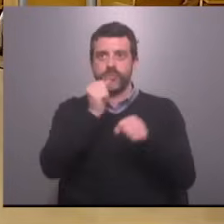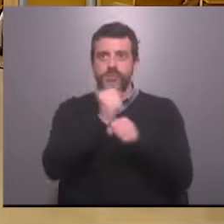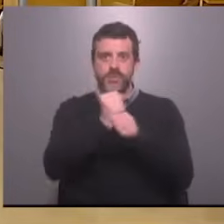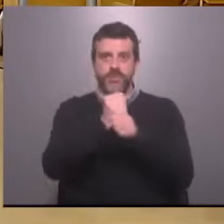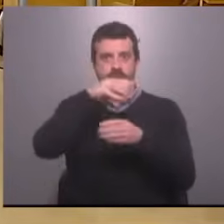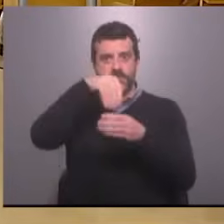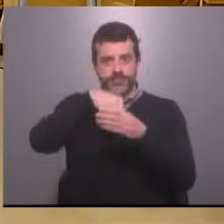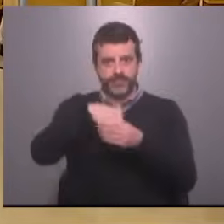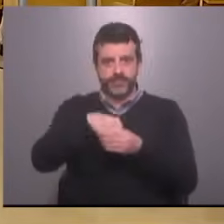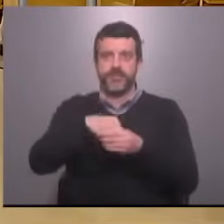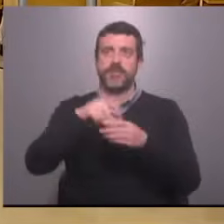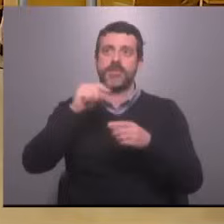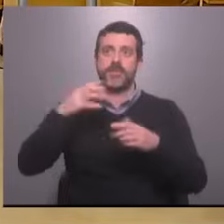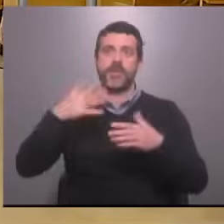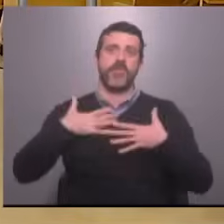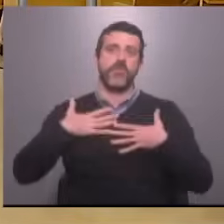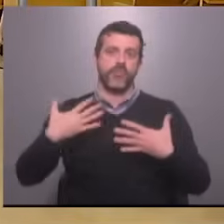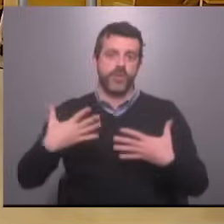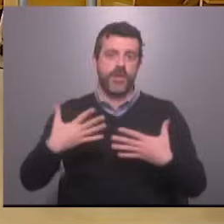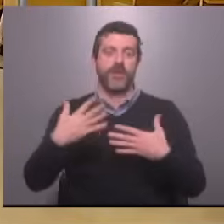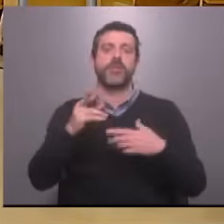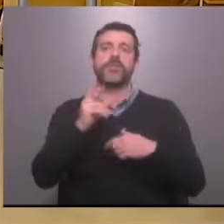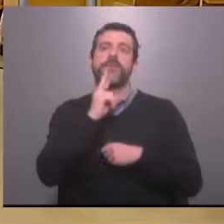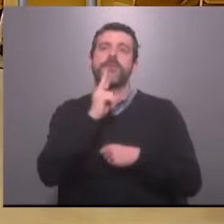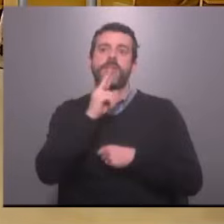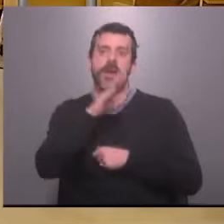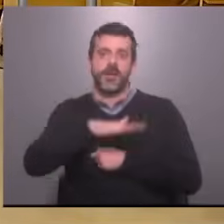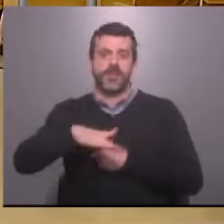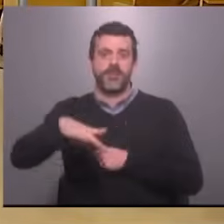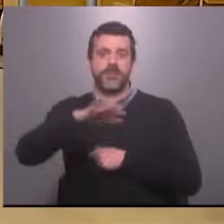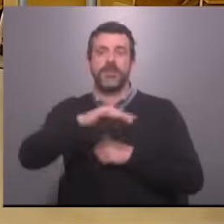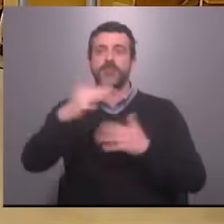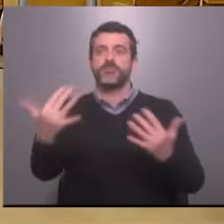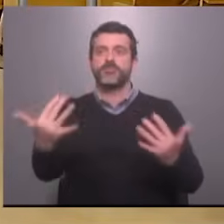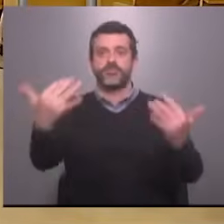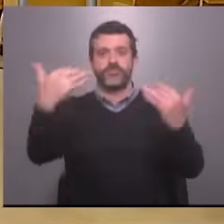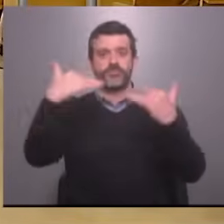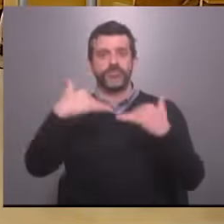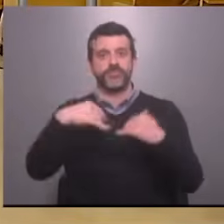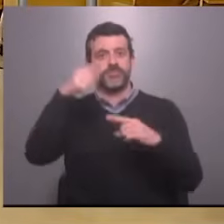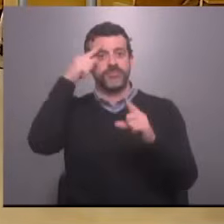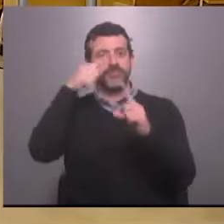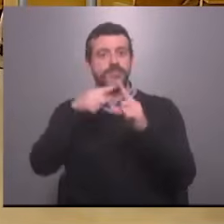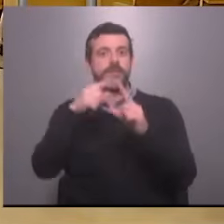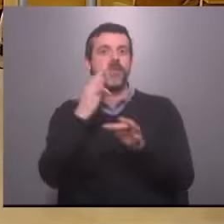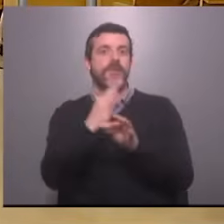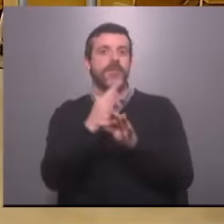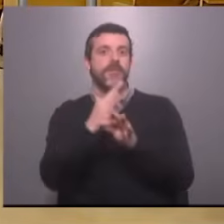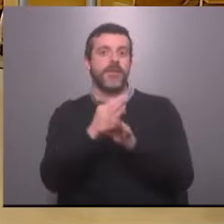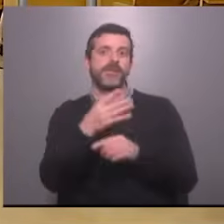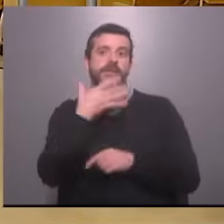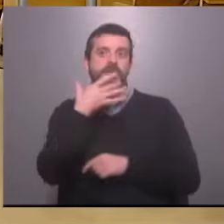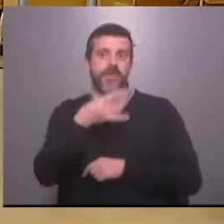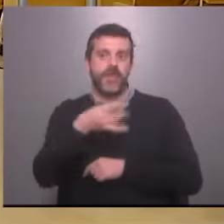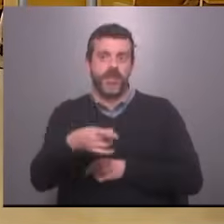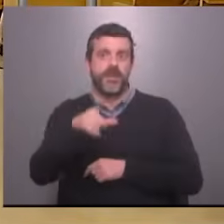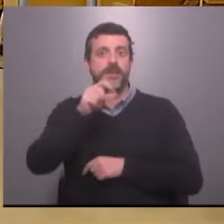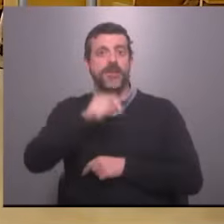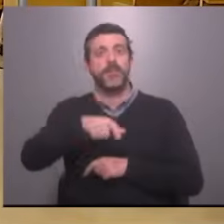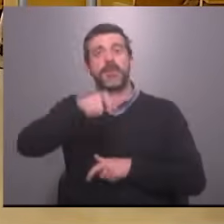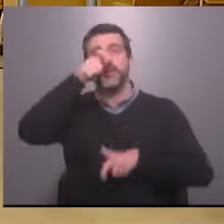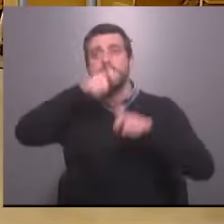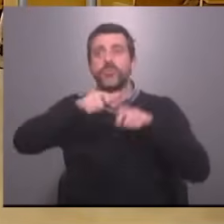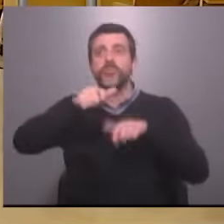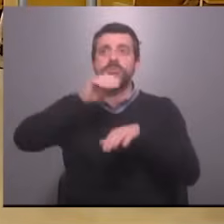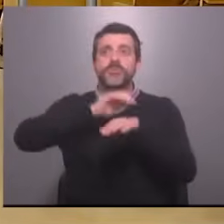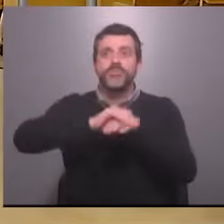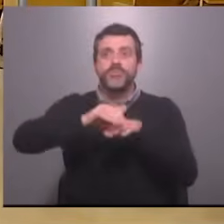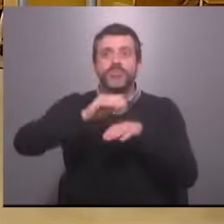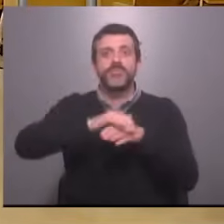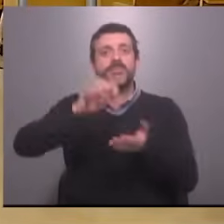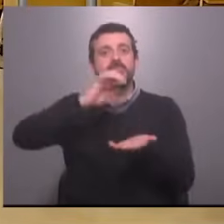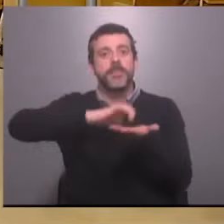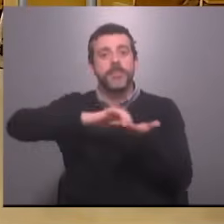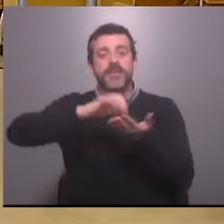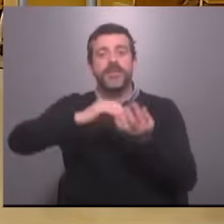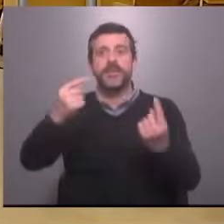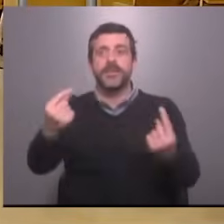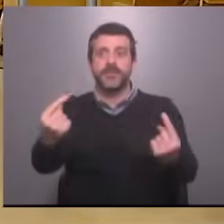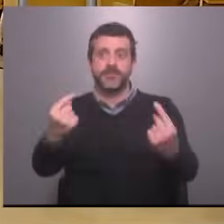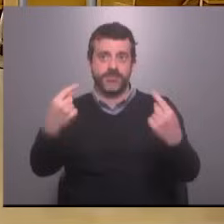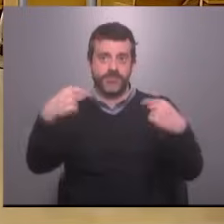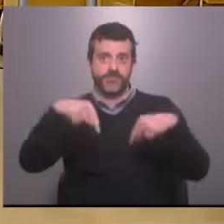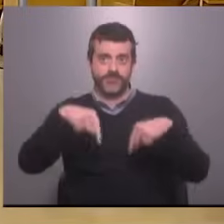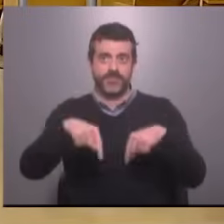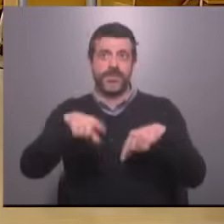do Santuário de Fátima, que hoje aqui vos reunis para esta nossa festa de Natal, caros peregrinos aqui presentes